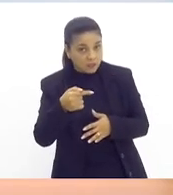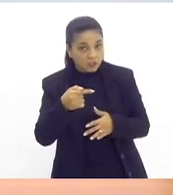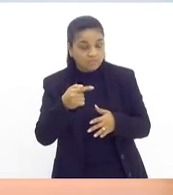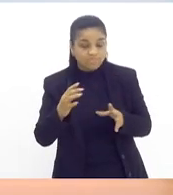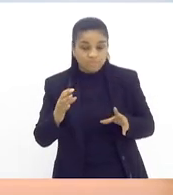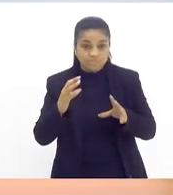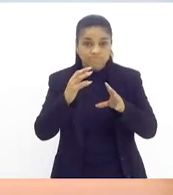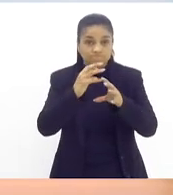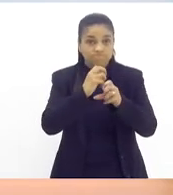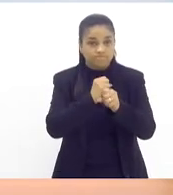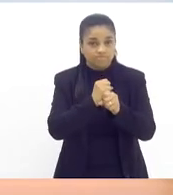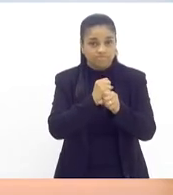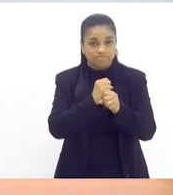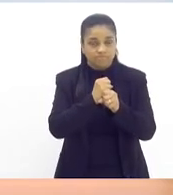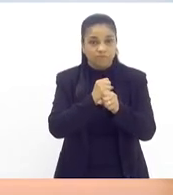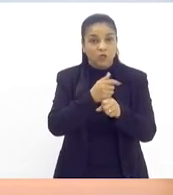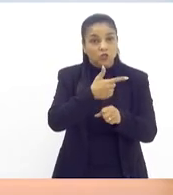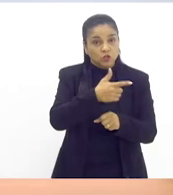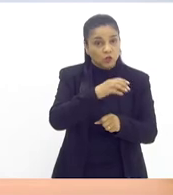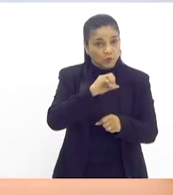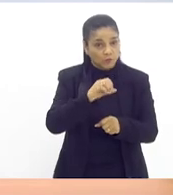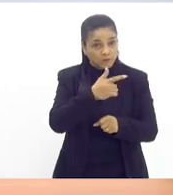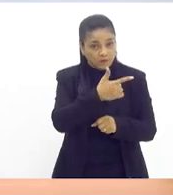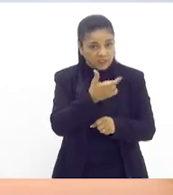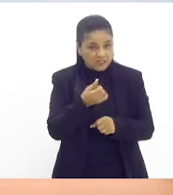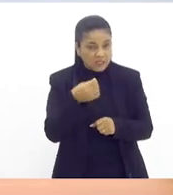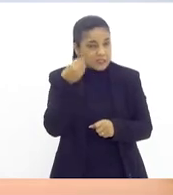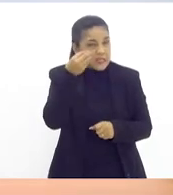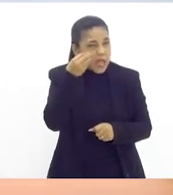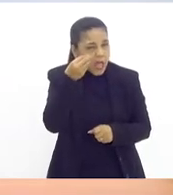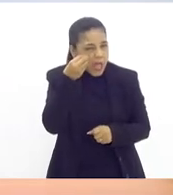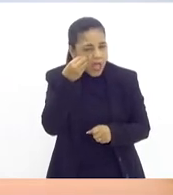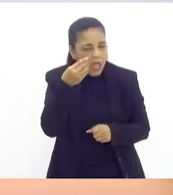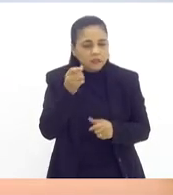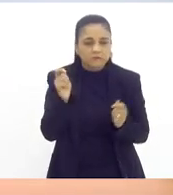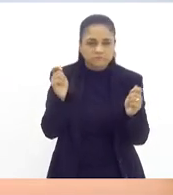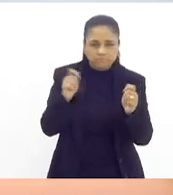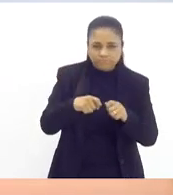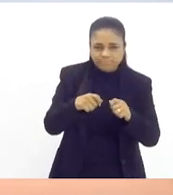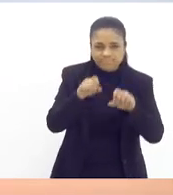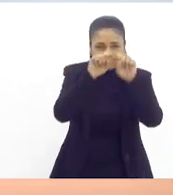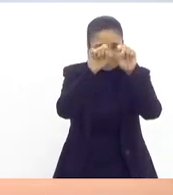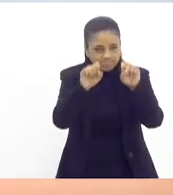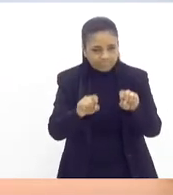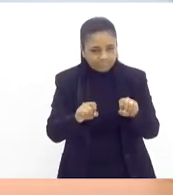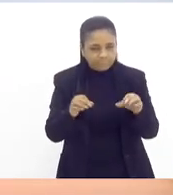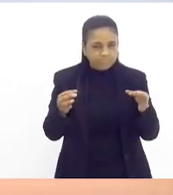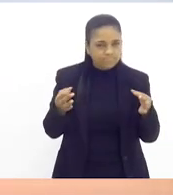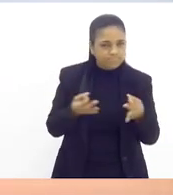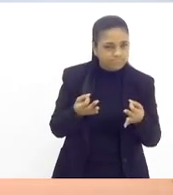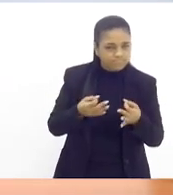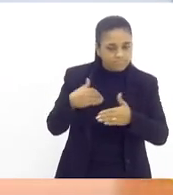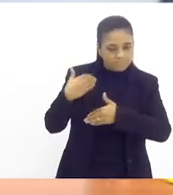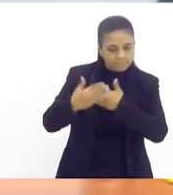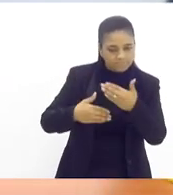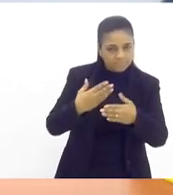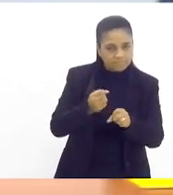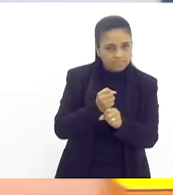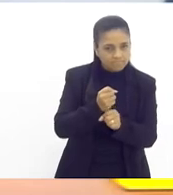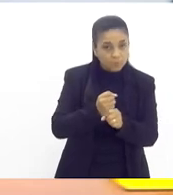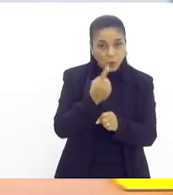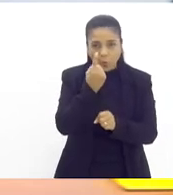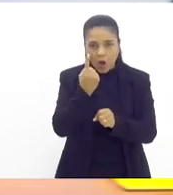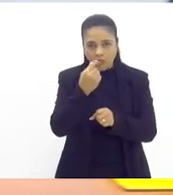período de 2026 é um período de teste. É para ver se realmente está tudo funcionando, o sistema está operando bem. Você tem um ano aí para